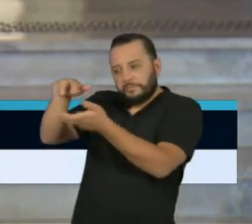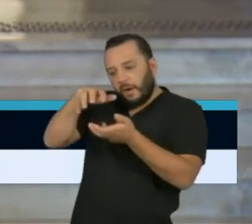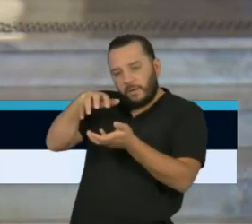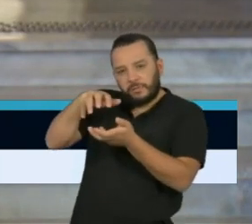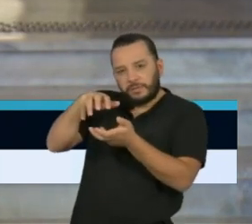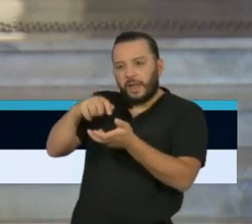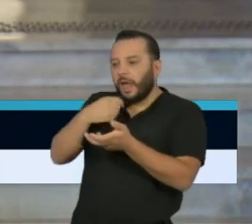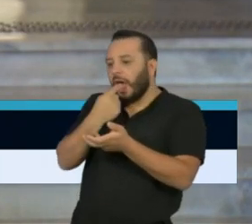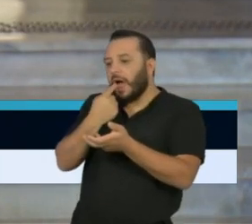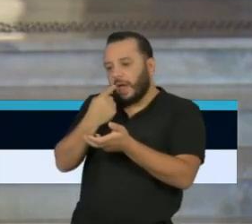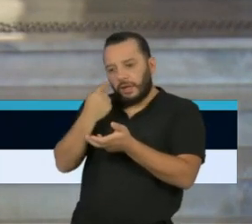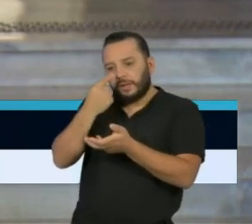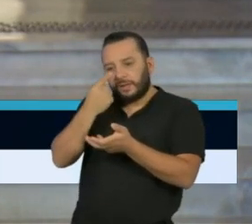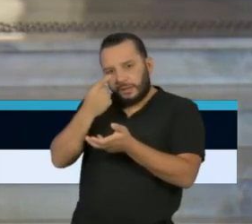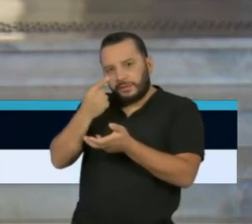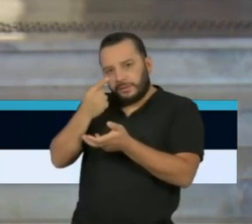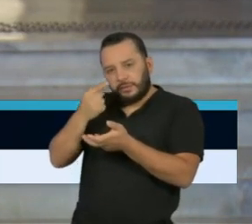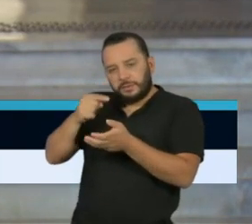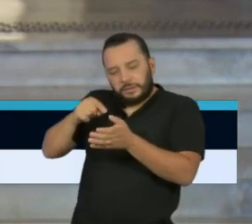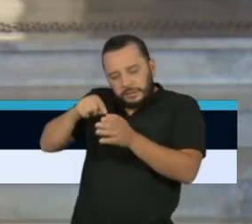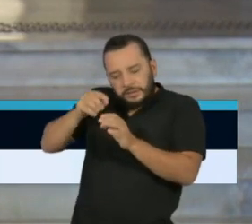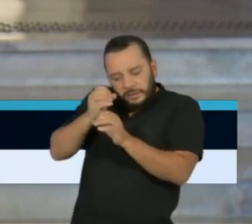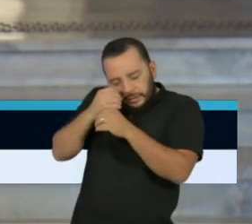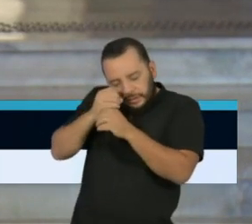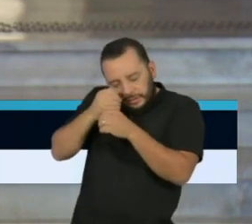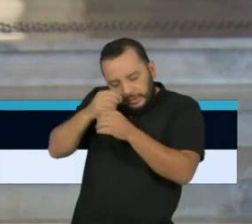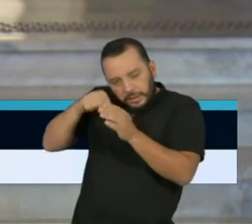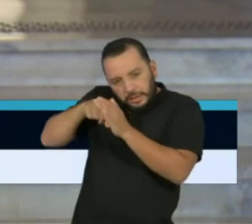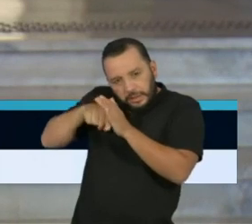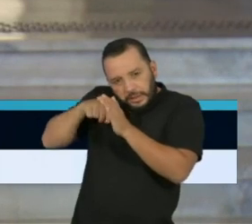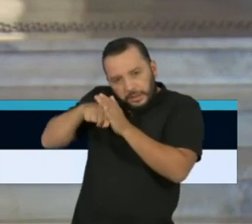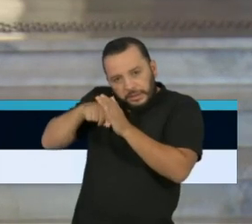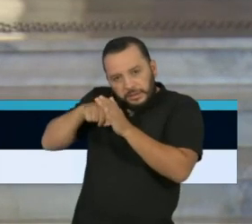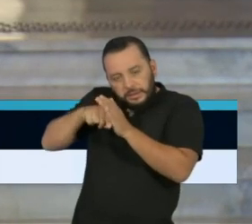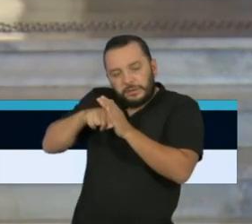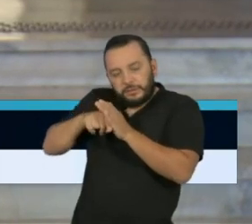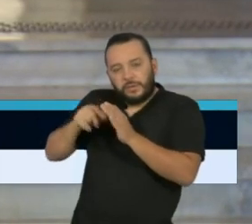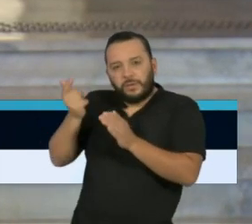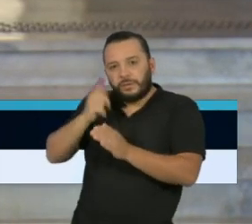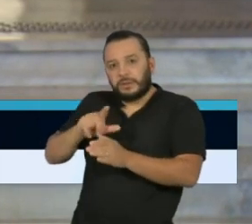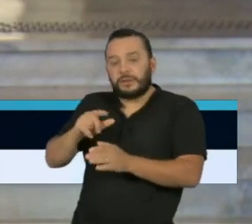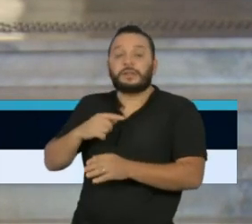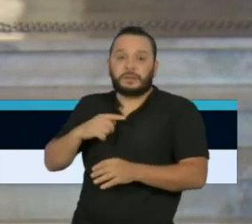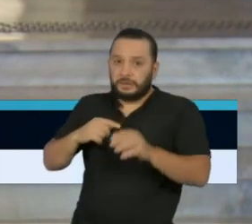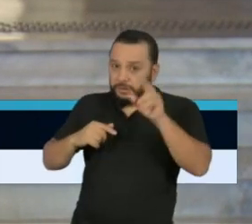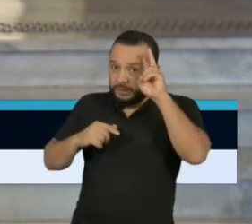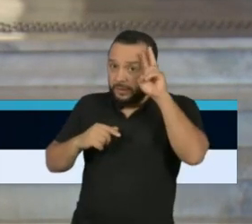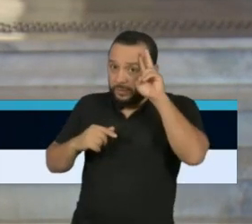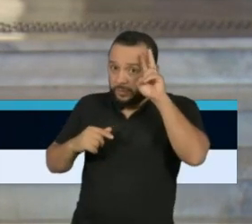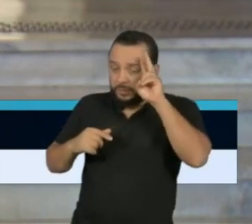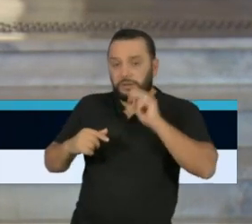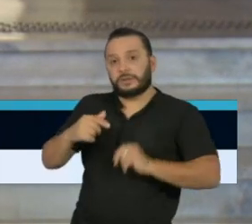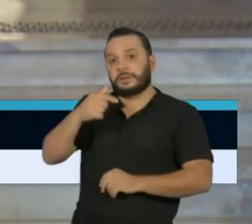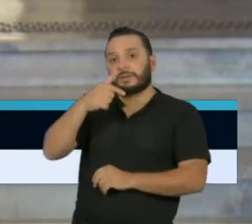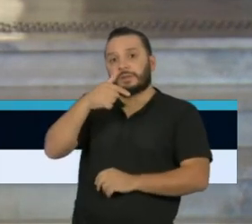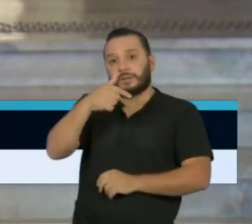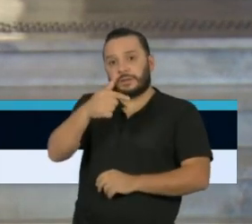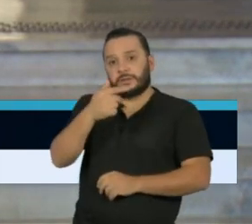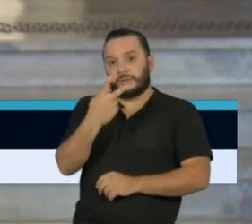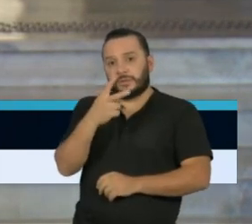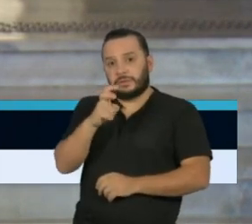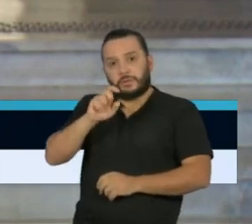processamento. Estamos esperando para segunda-feira a entrega de 725.000, que aí então